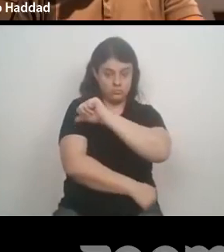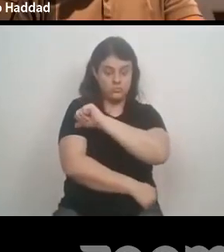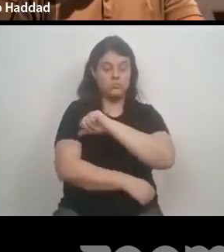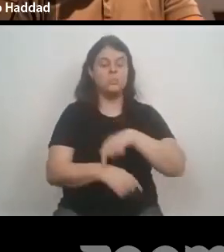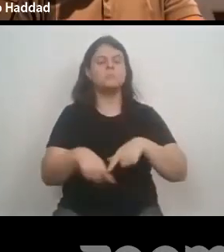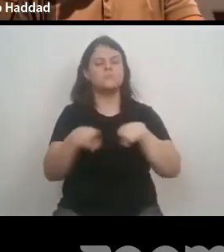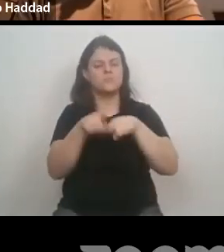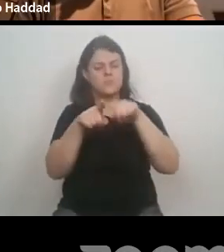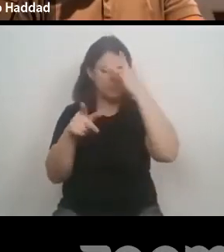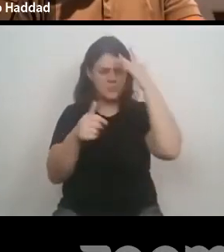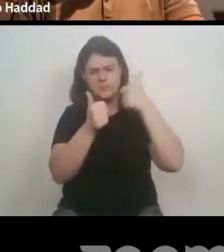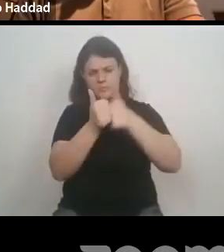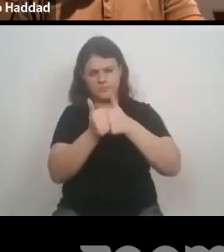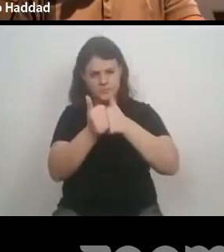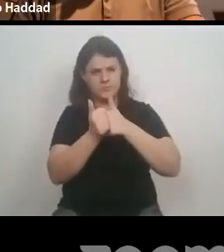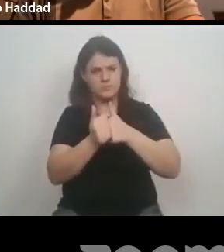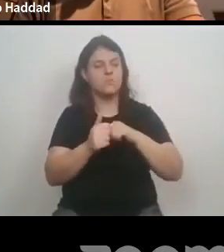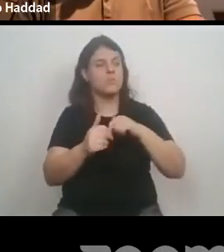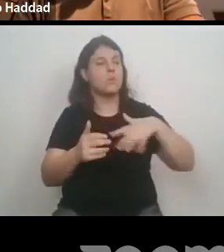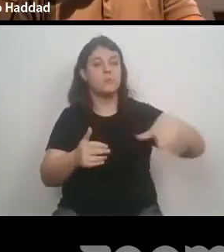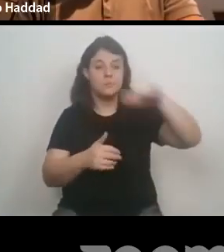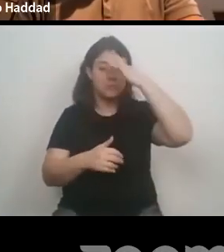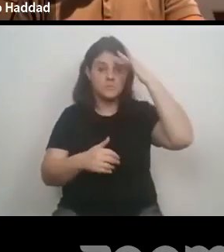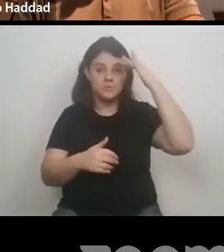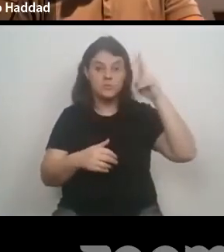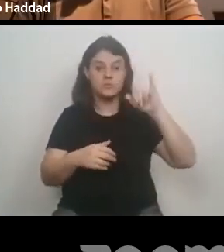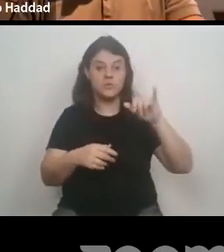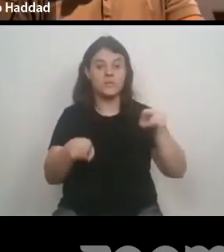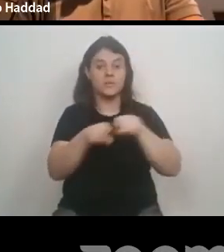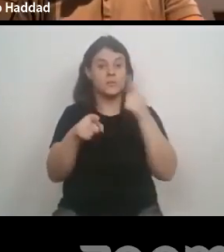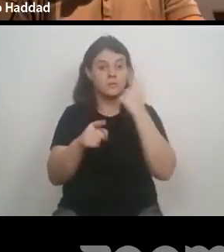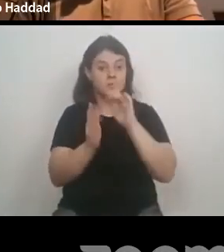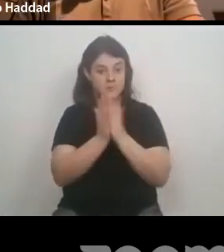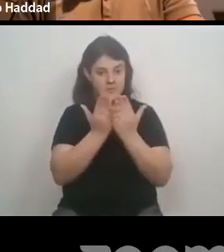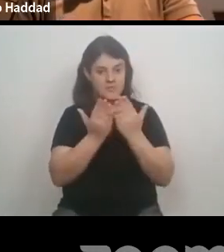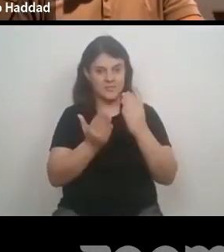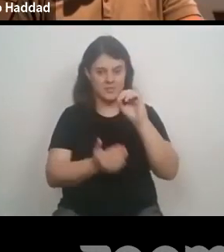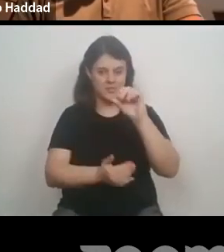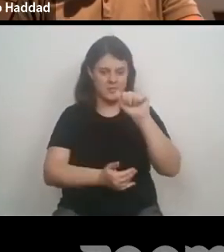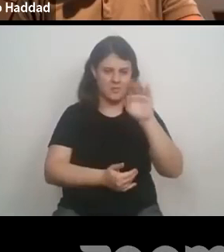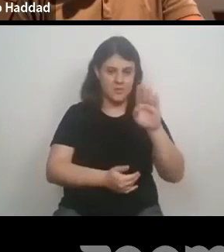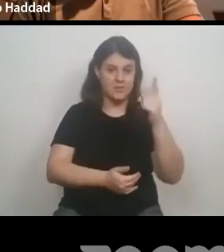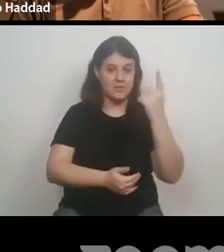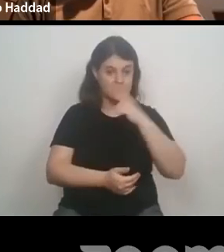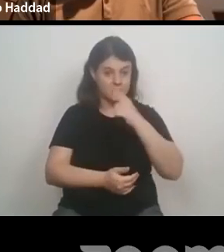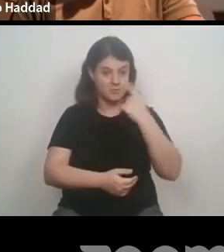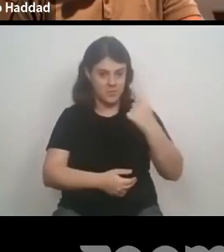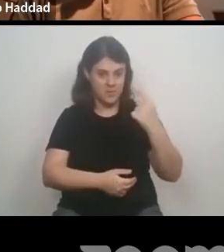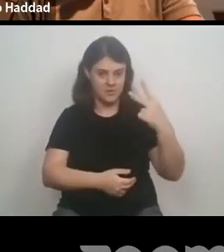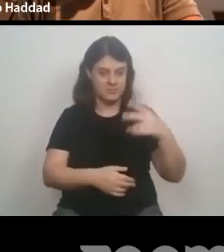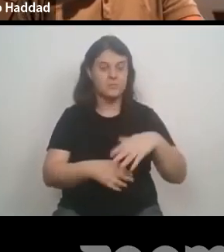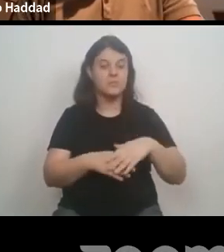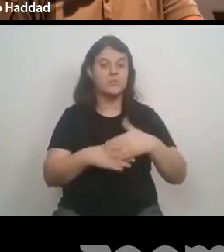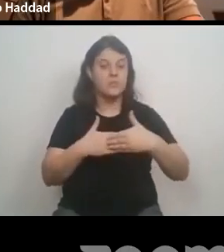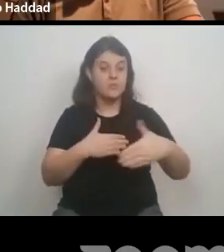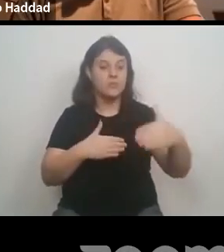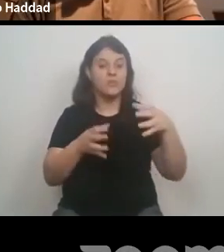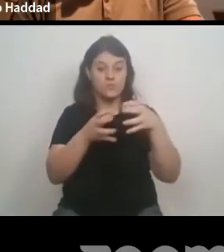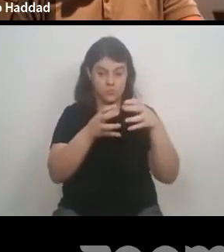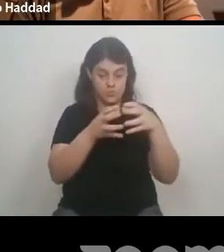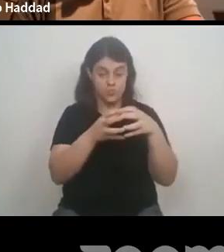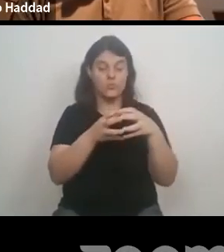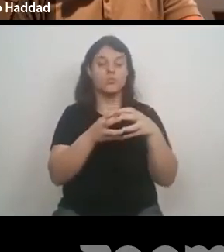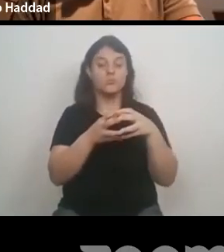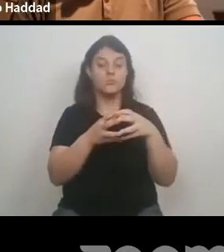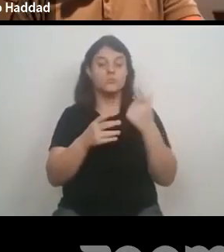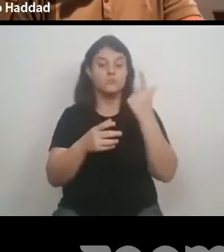acompanhando, e junto com o Chico, que daqui a pouco vai ganhar uma carteira da OAB, né? Já ganhou a primeira comenda, o Chico Buarque, do Grupo Prerrogativas,